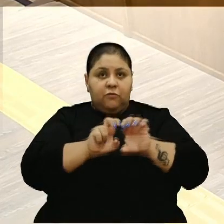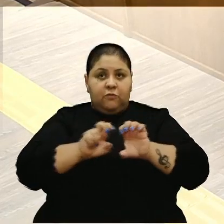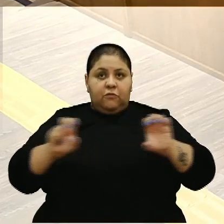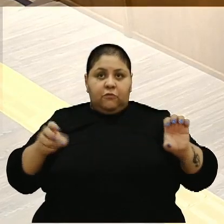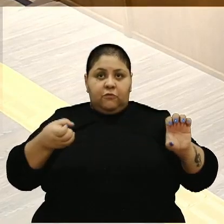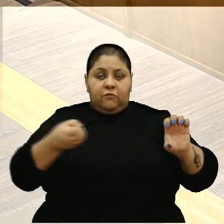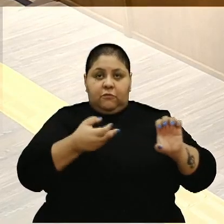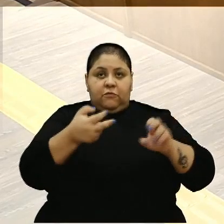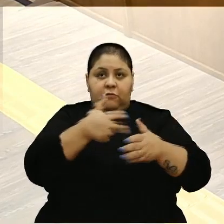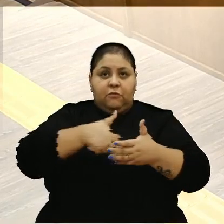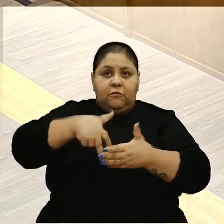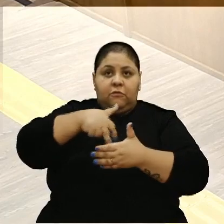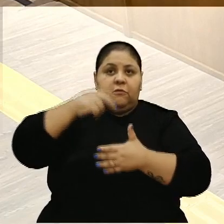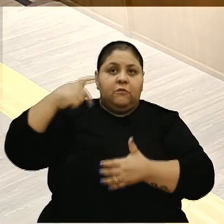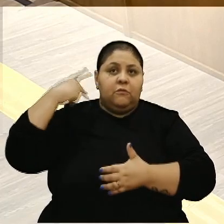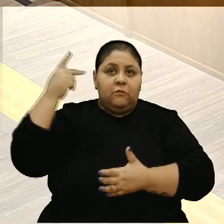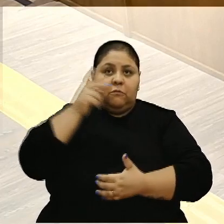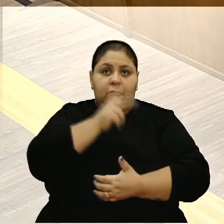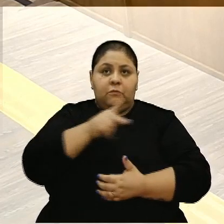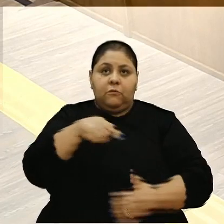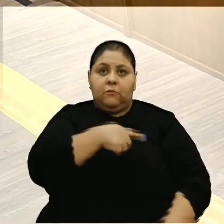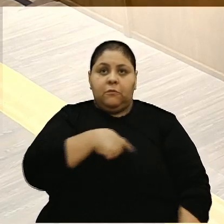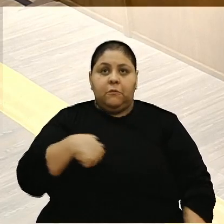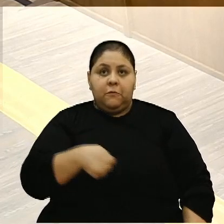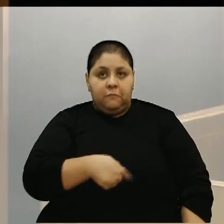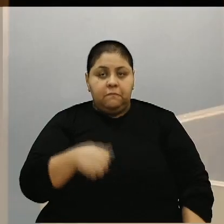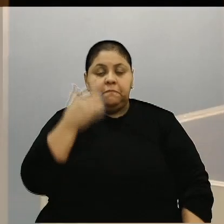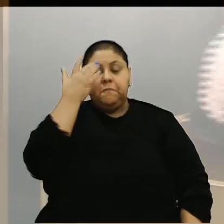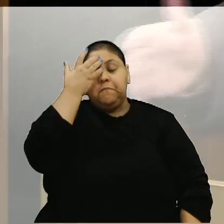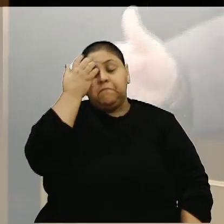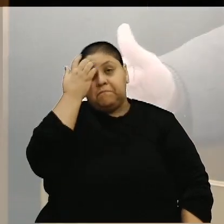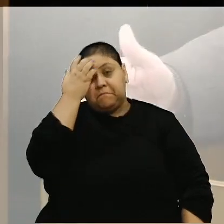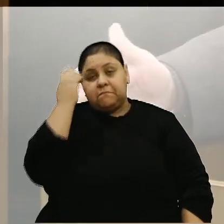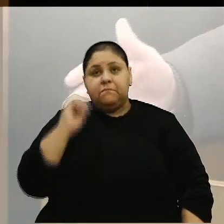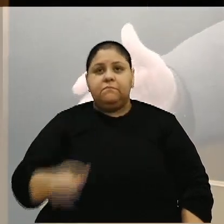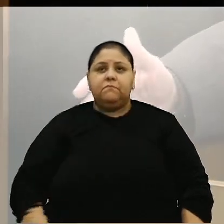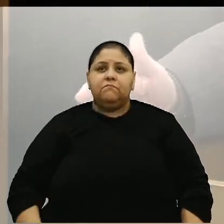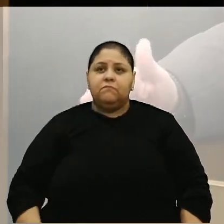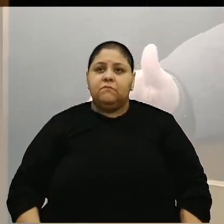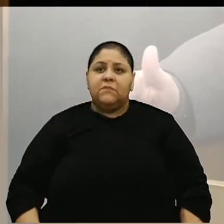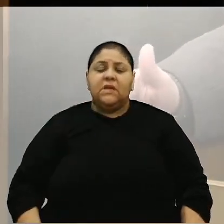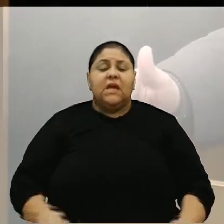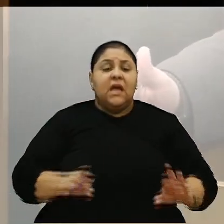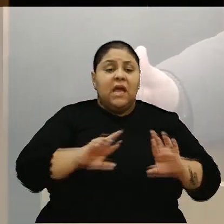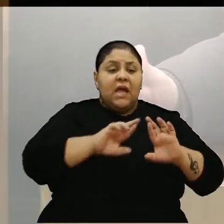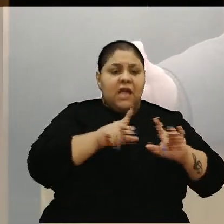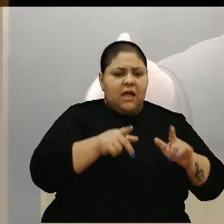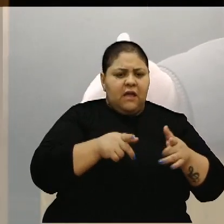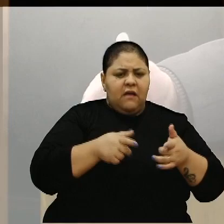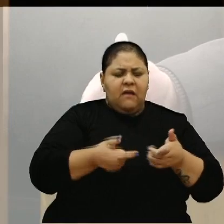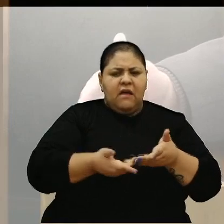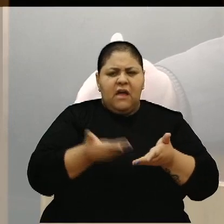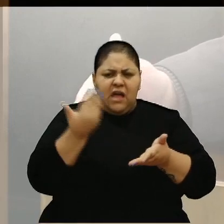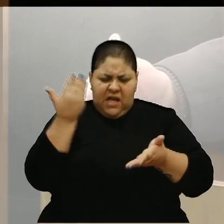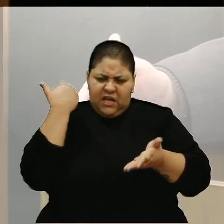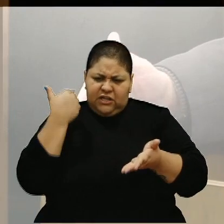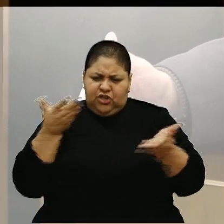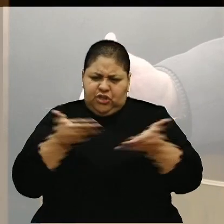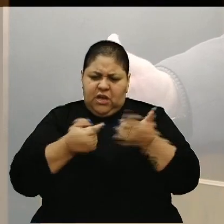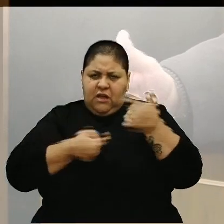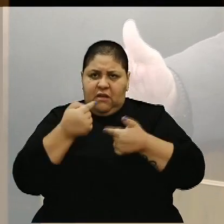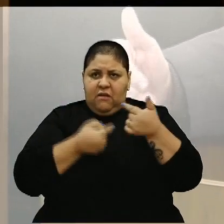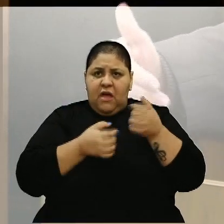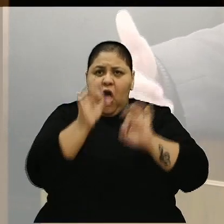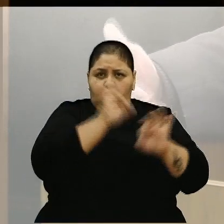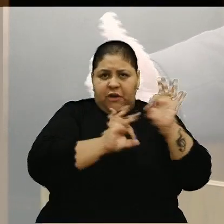na tribuna, vereador professor Zanquim. Perfeito. É atípico, embora já tenha sido discutida, e a gestão de resíduos,